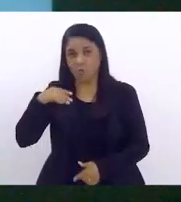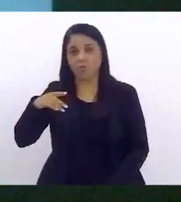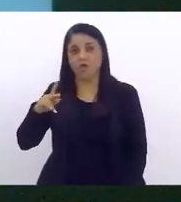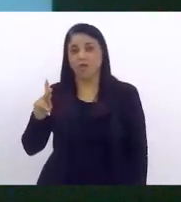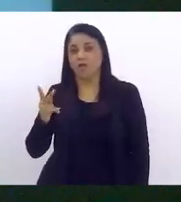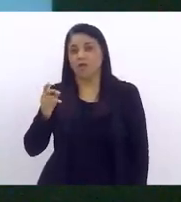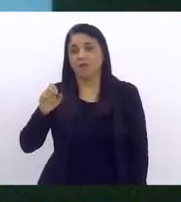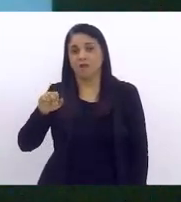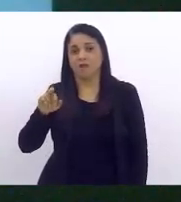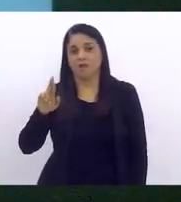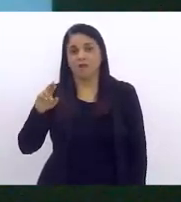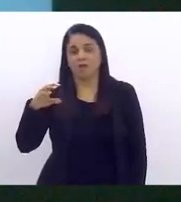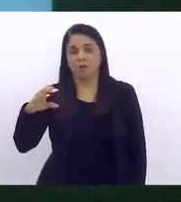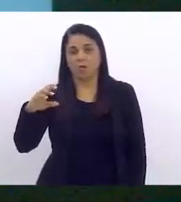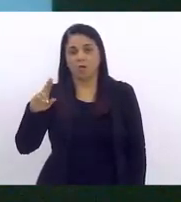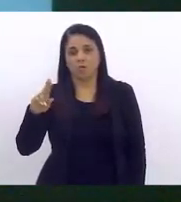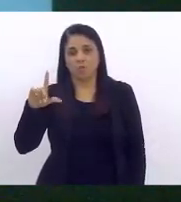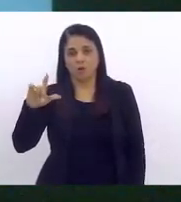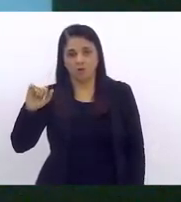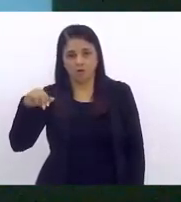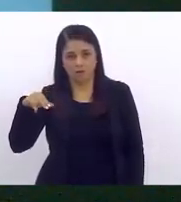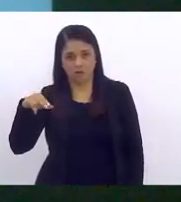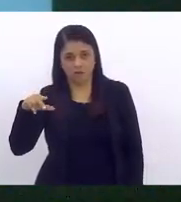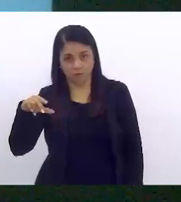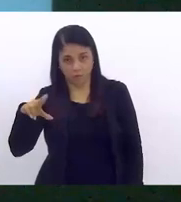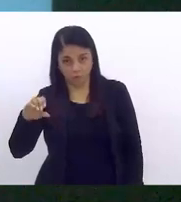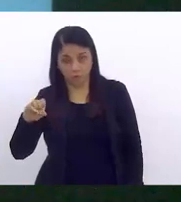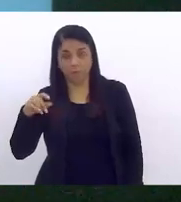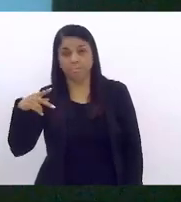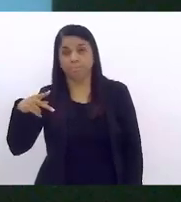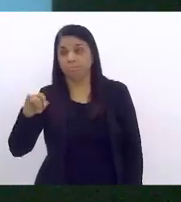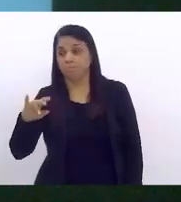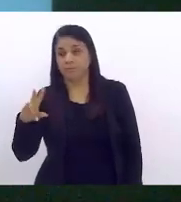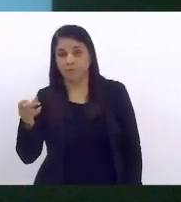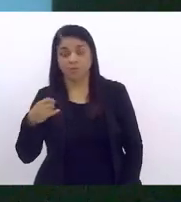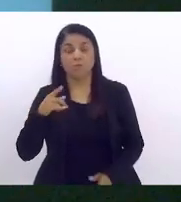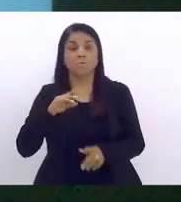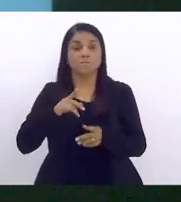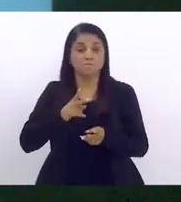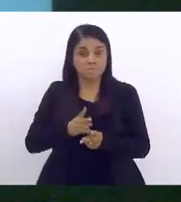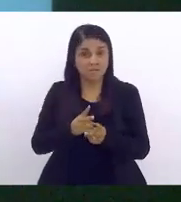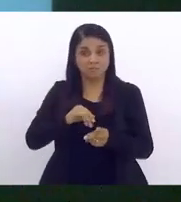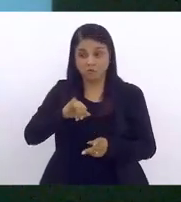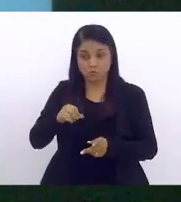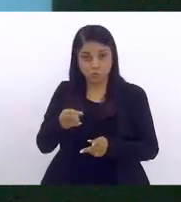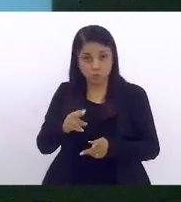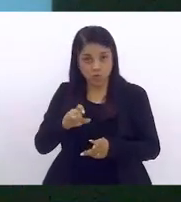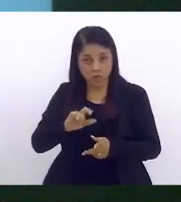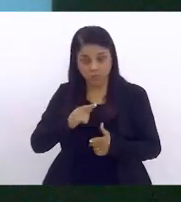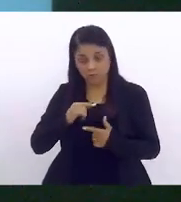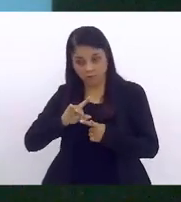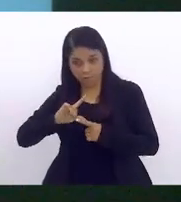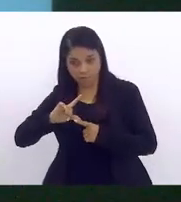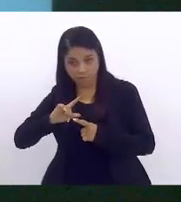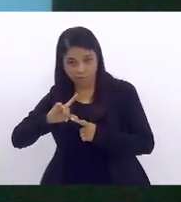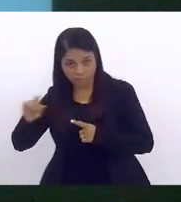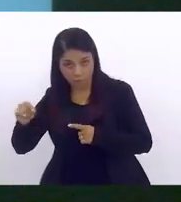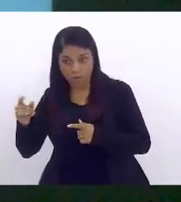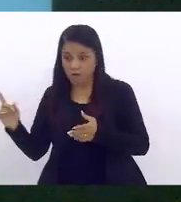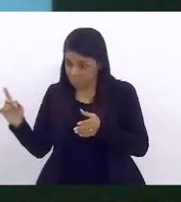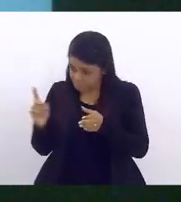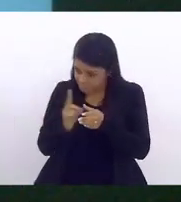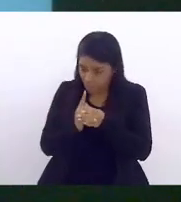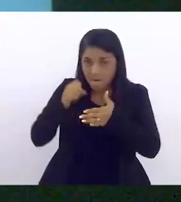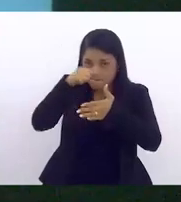uma vez, nós aqui unidas, e Juliana, mesmo não estando mais no coletivo, estava lá conosco